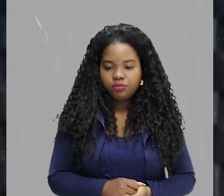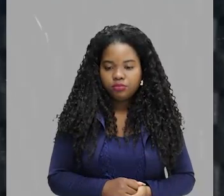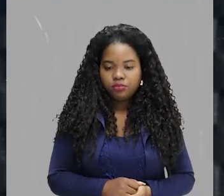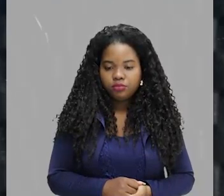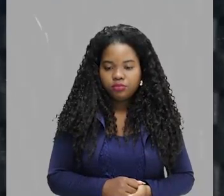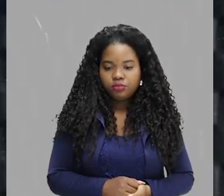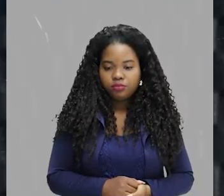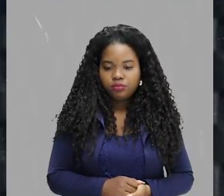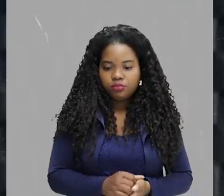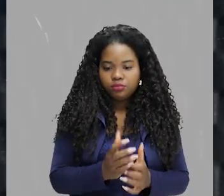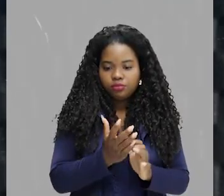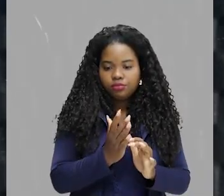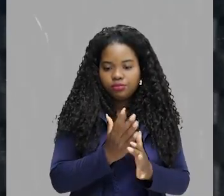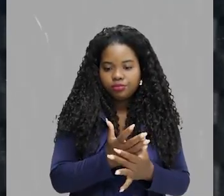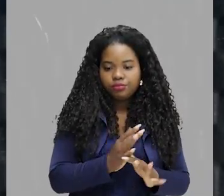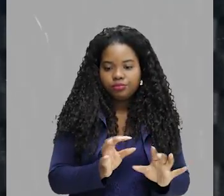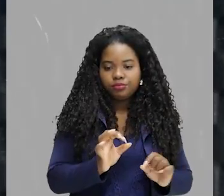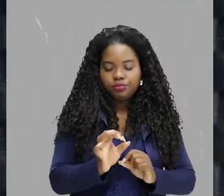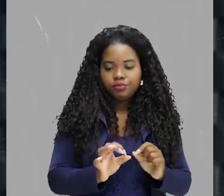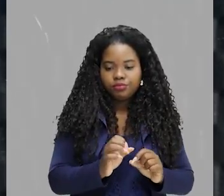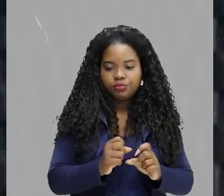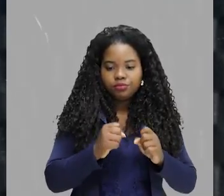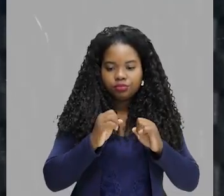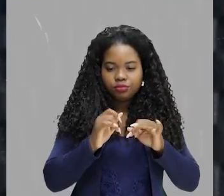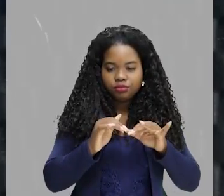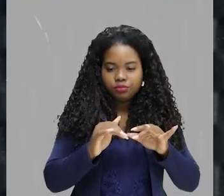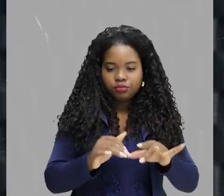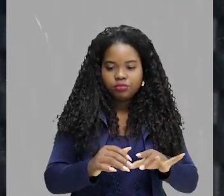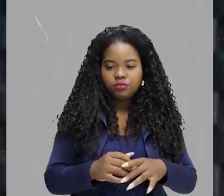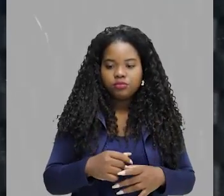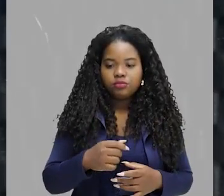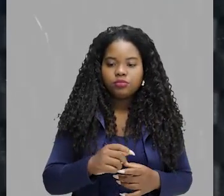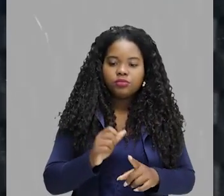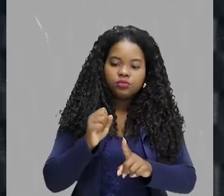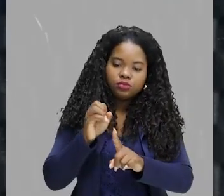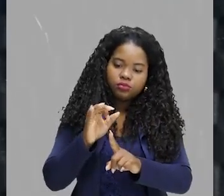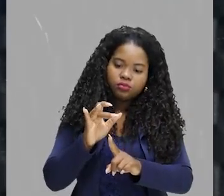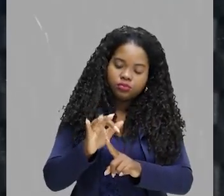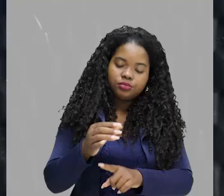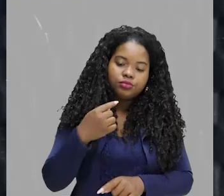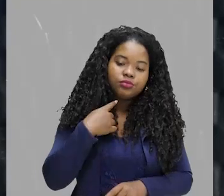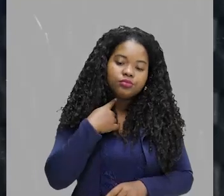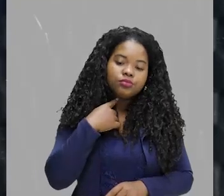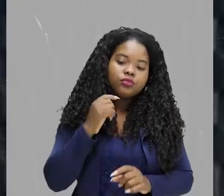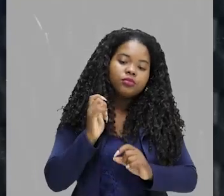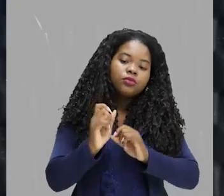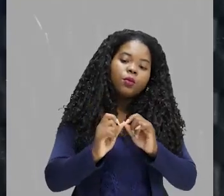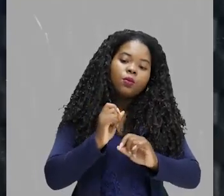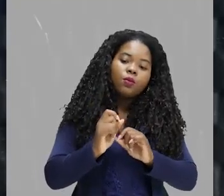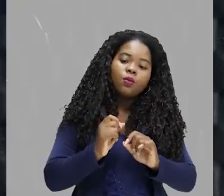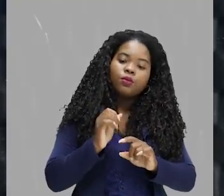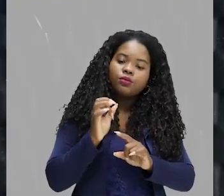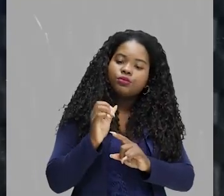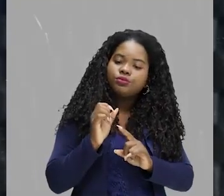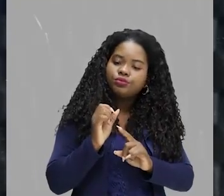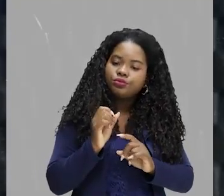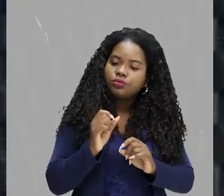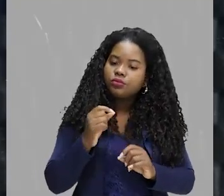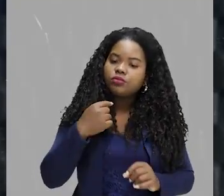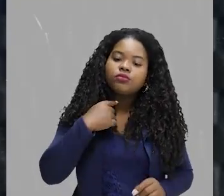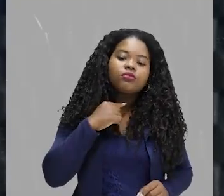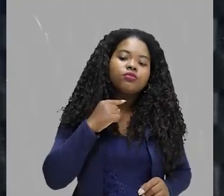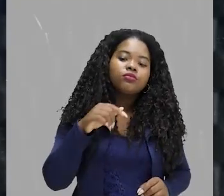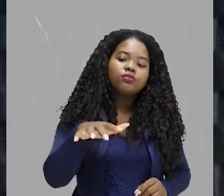de reduzir a emissão de gases poluentes. Quem que mais polui o meio ambiente se tratando